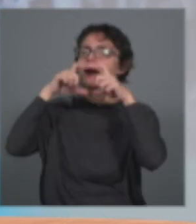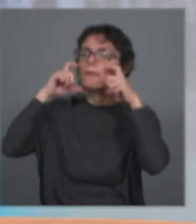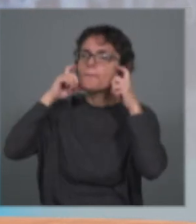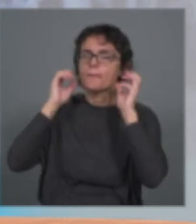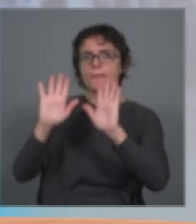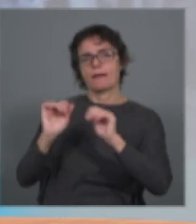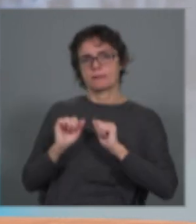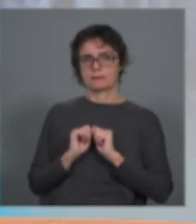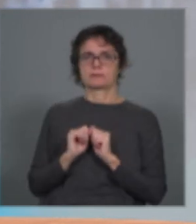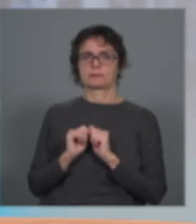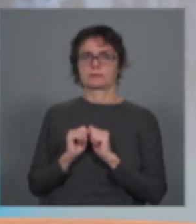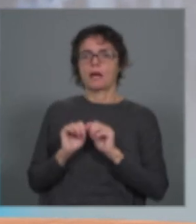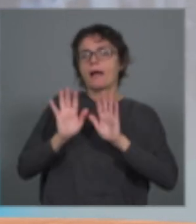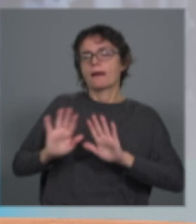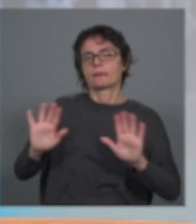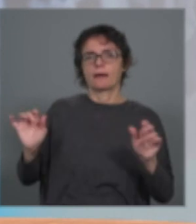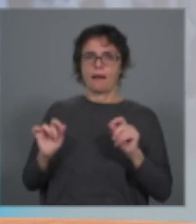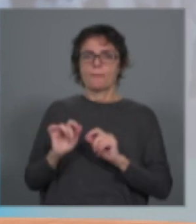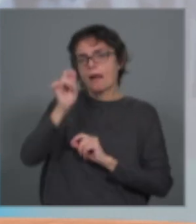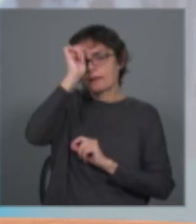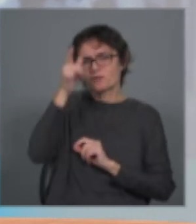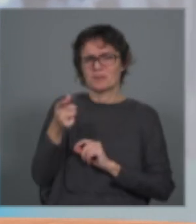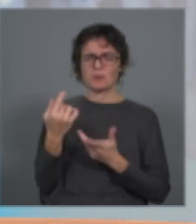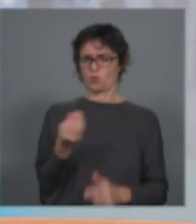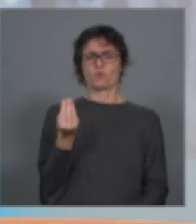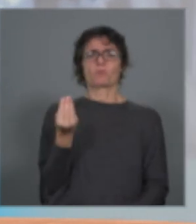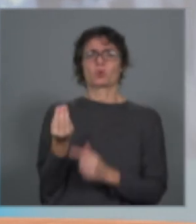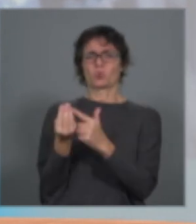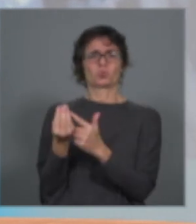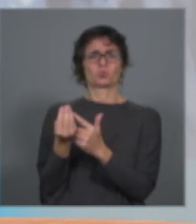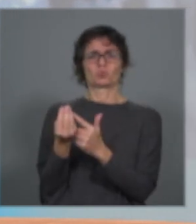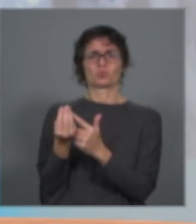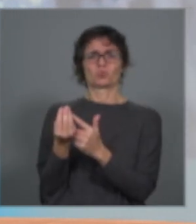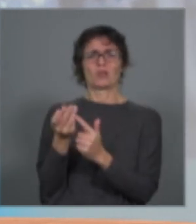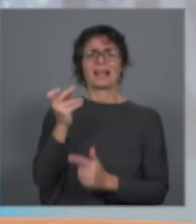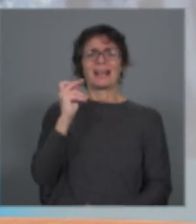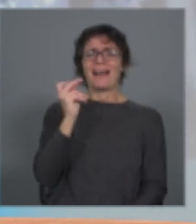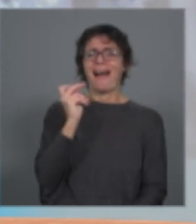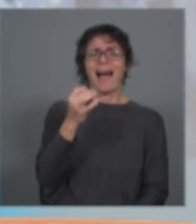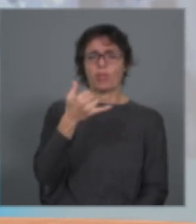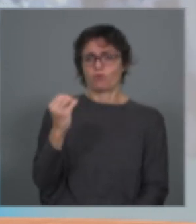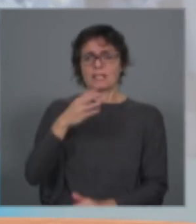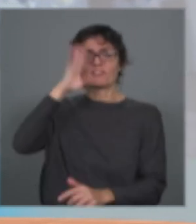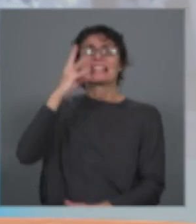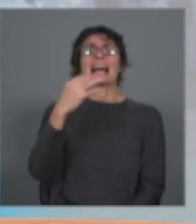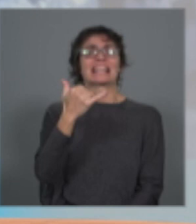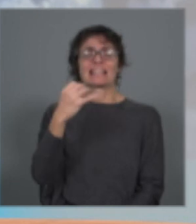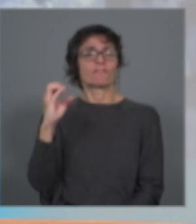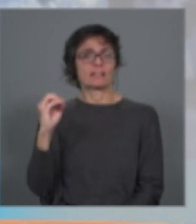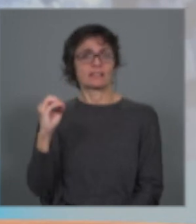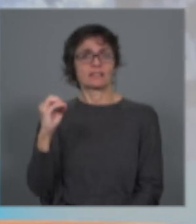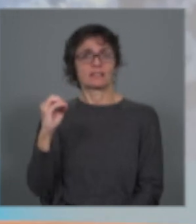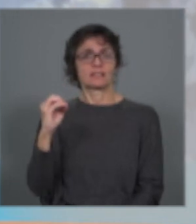se encontrem. Então, mas... Quer dizer, um miúdo de 20 anos anda há 20 anos a ser educado para ser rebelde